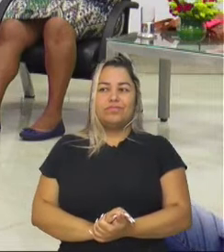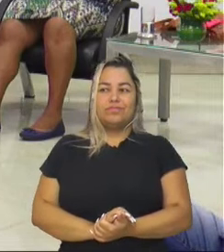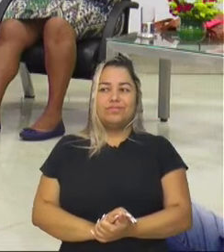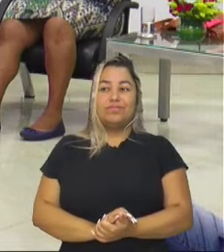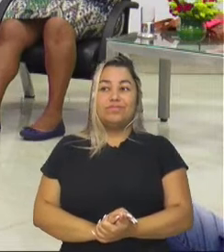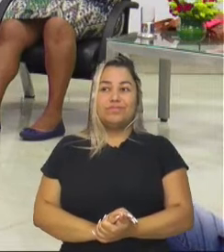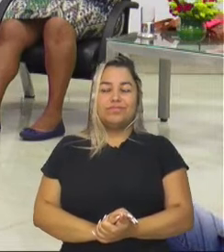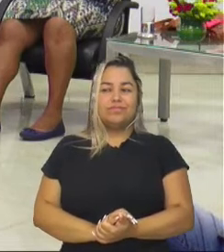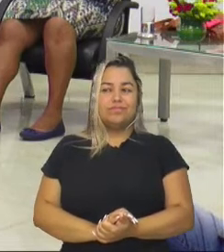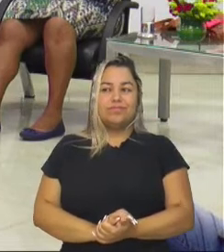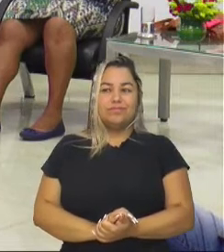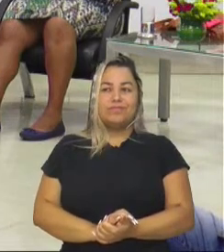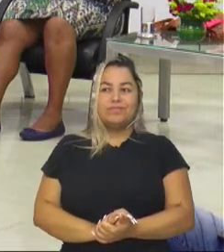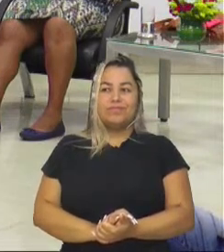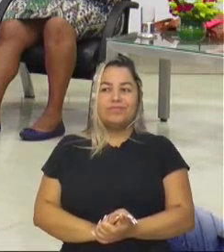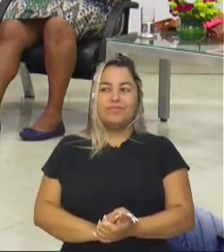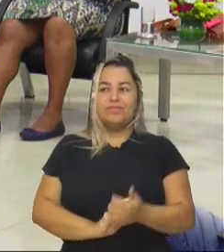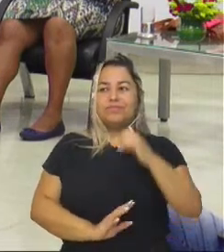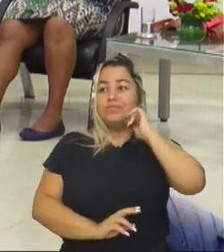Ariane.